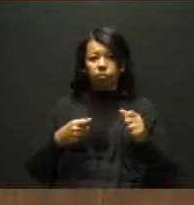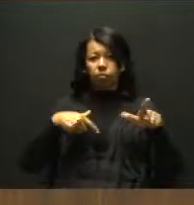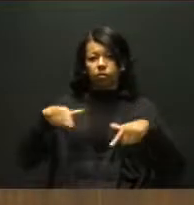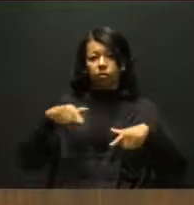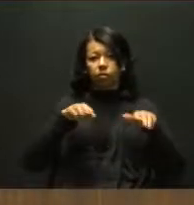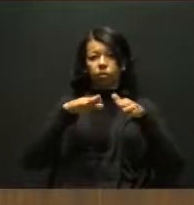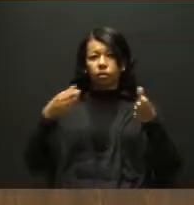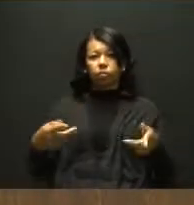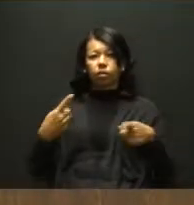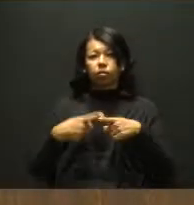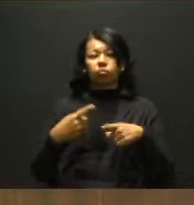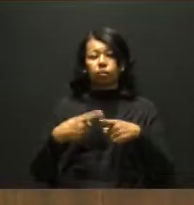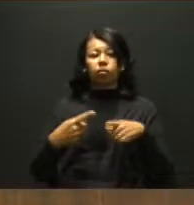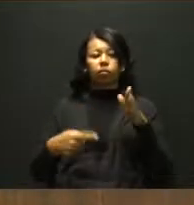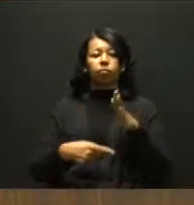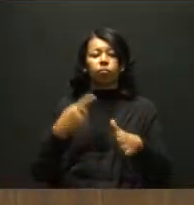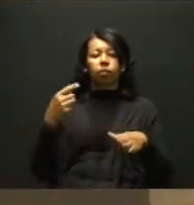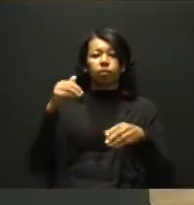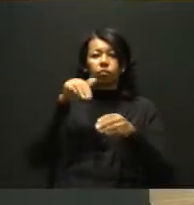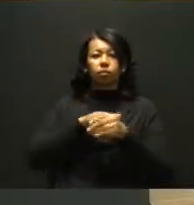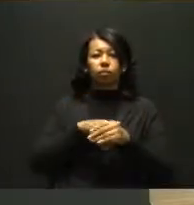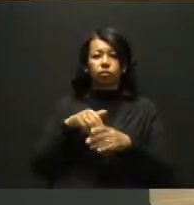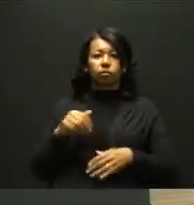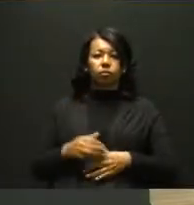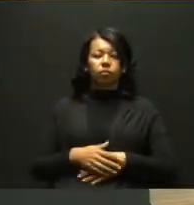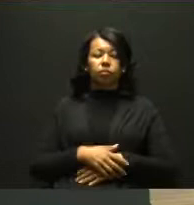vez que eu me manifestei em primeira votação